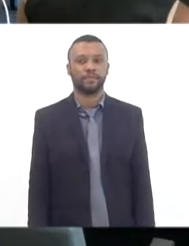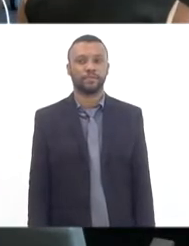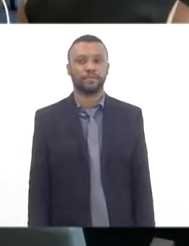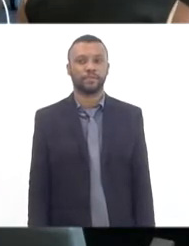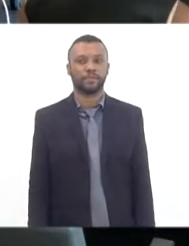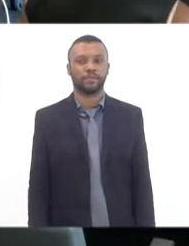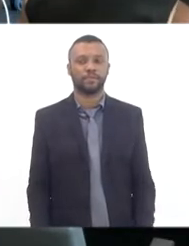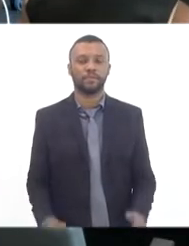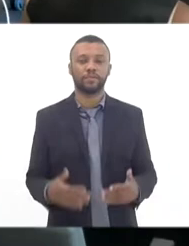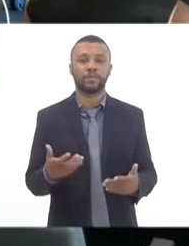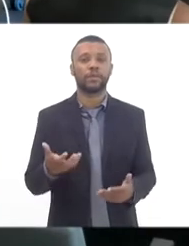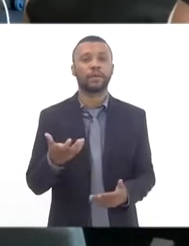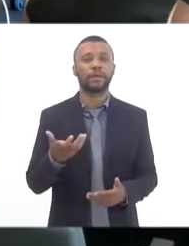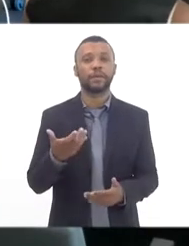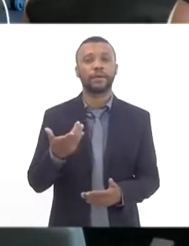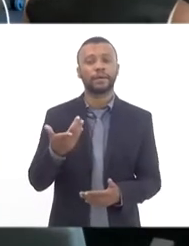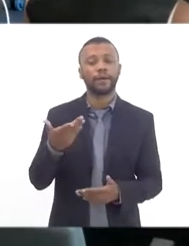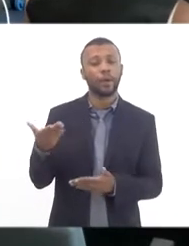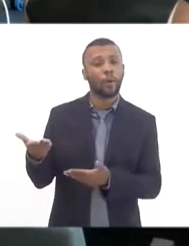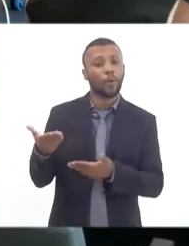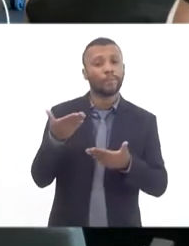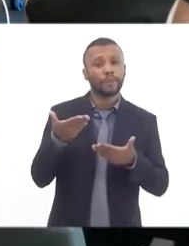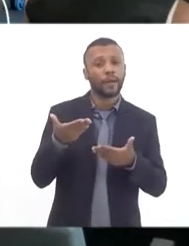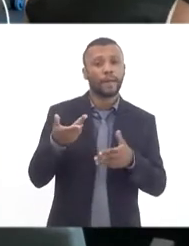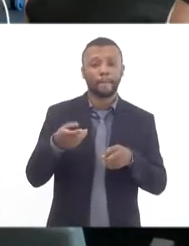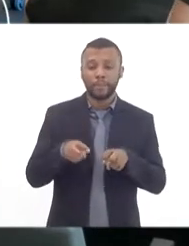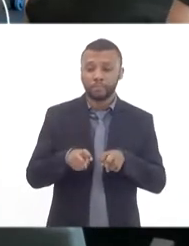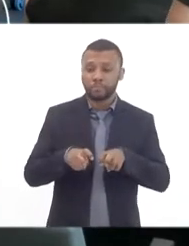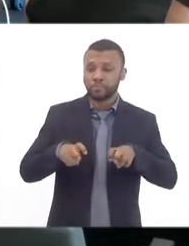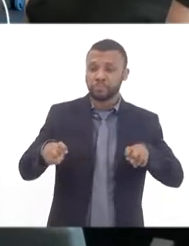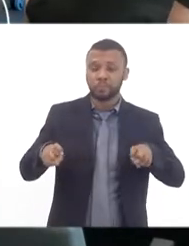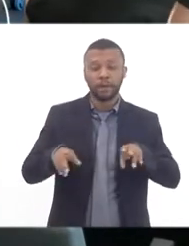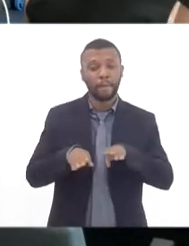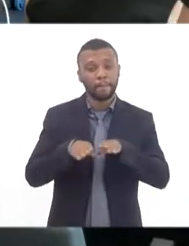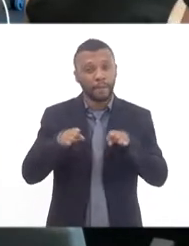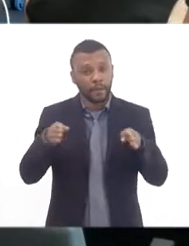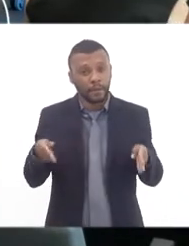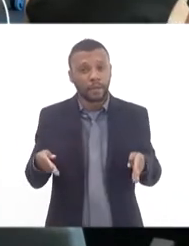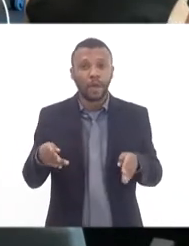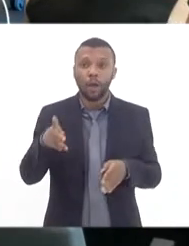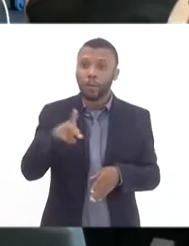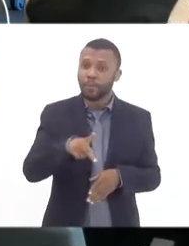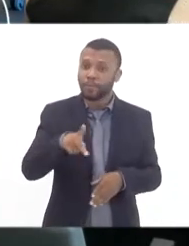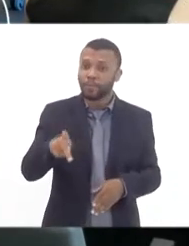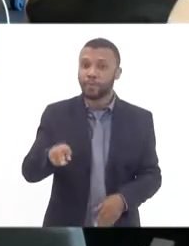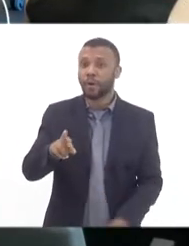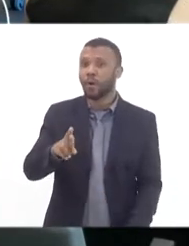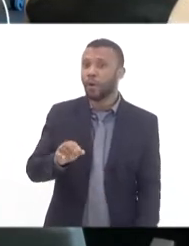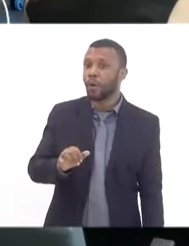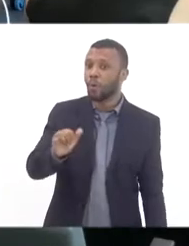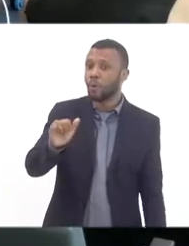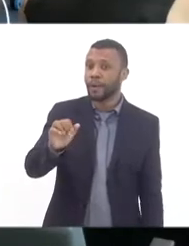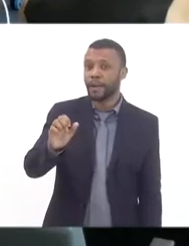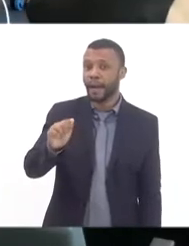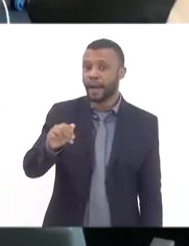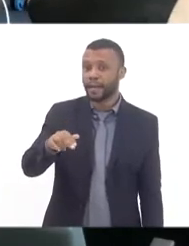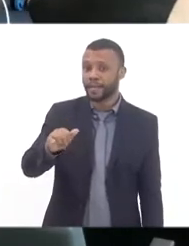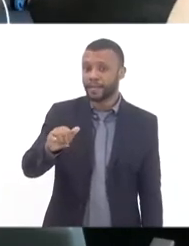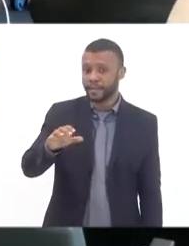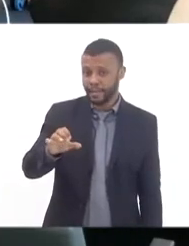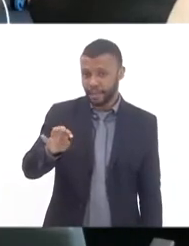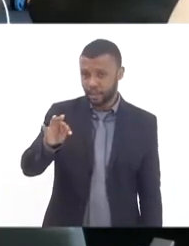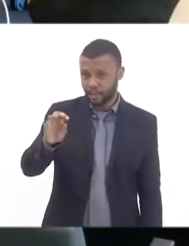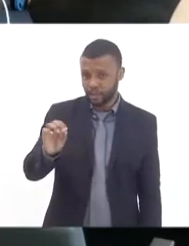Eu gostaria de convidar para compor a mesa o professor Rui Aniceto, representando a UERJ.